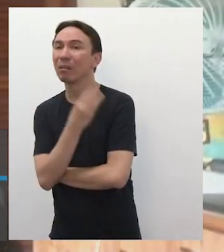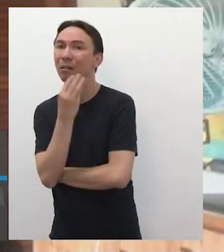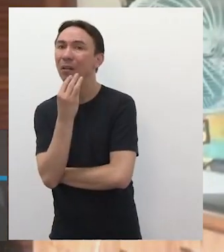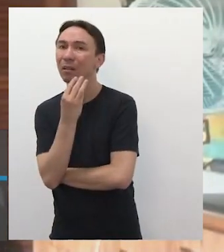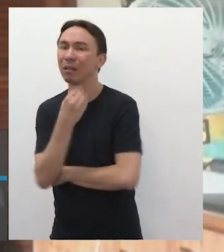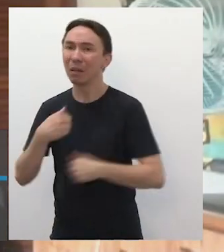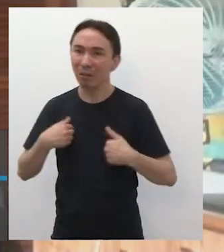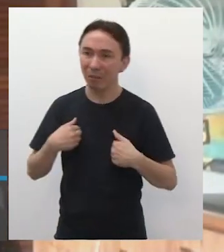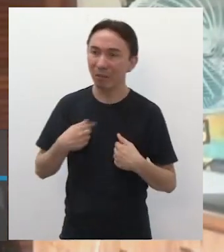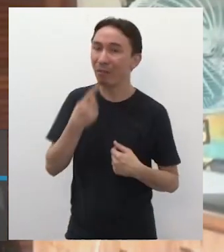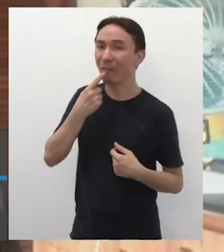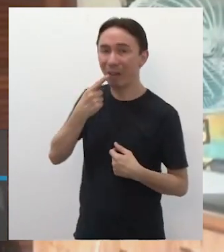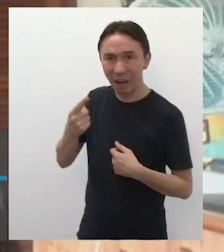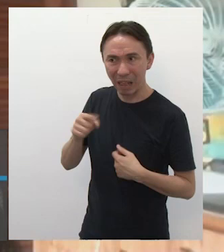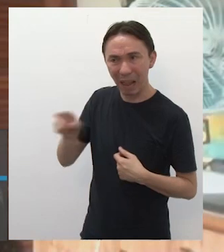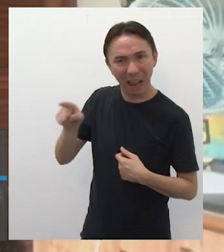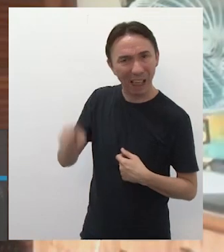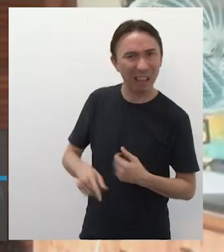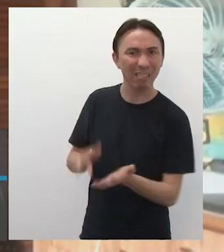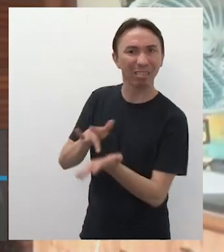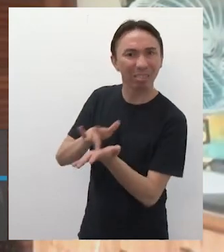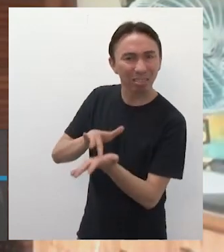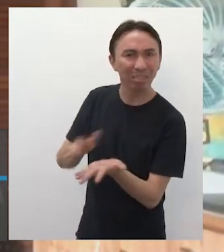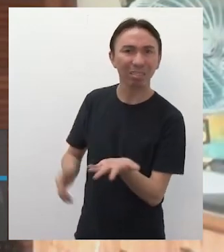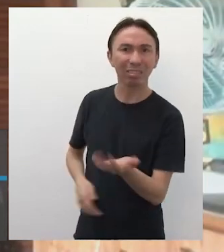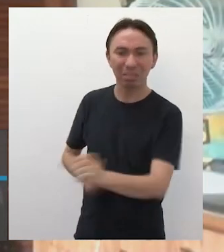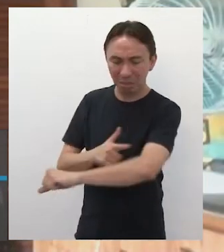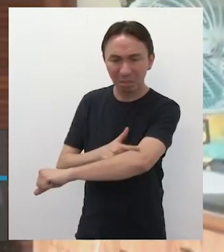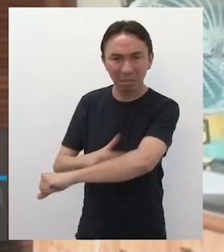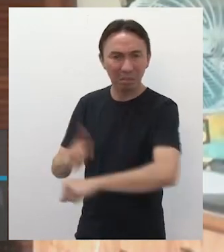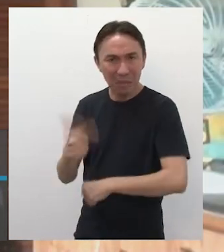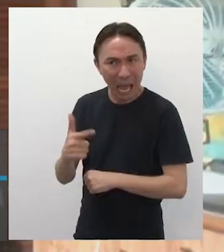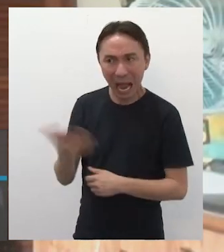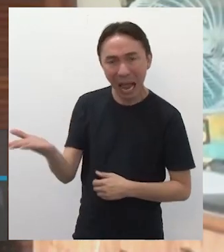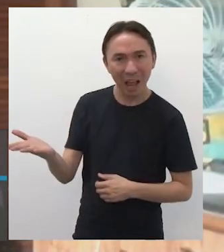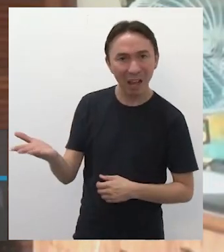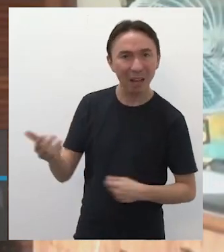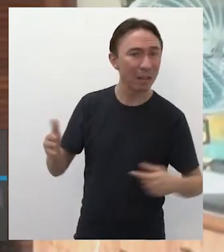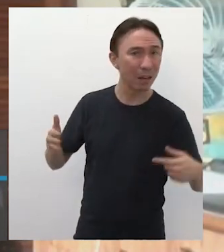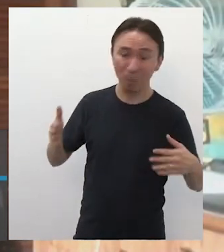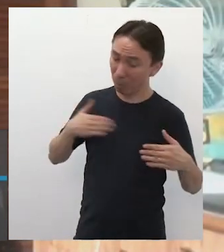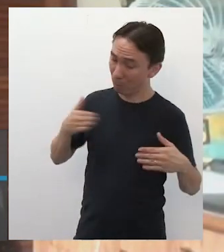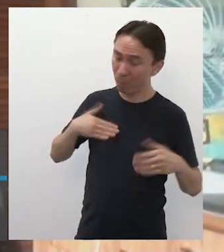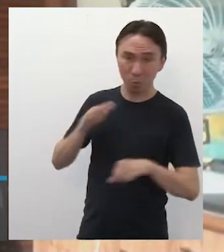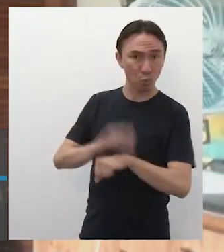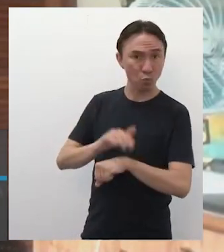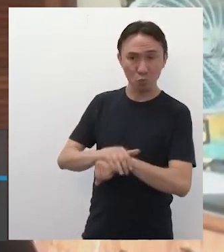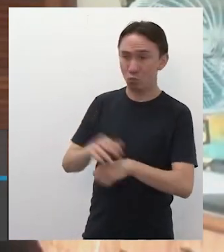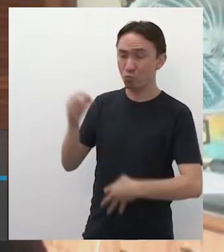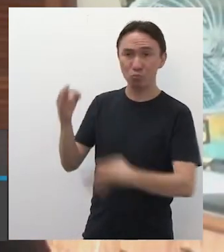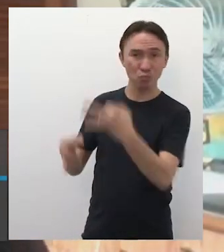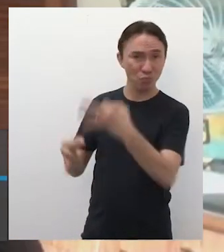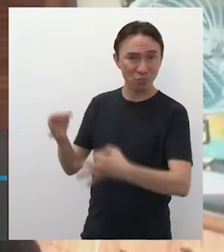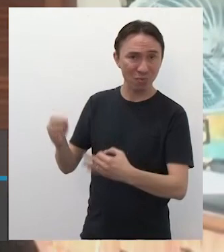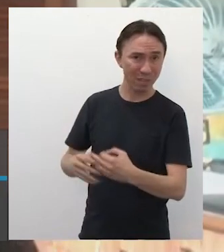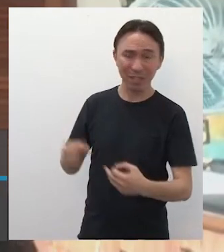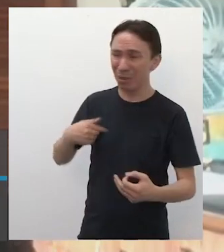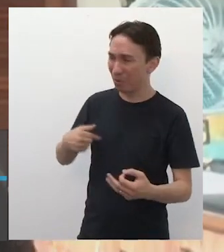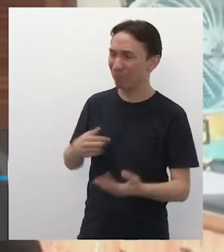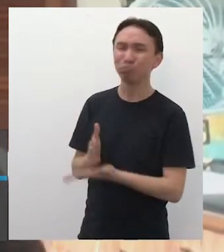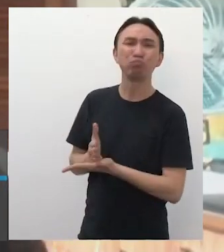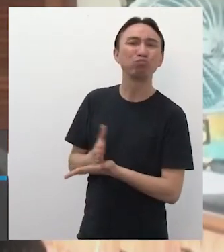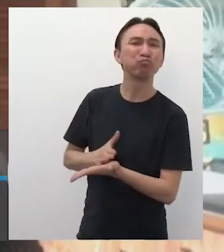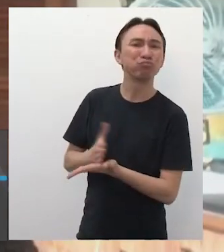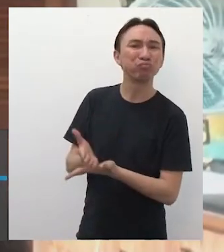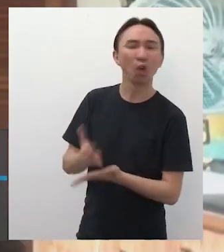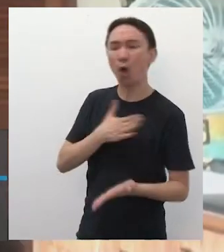o julgamento que eu faço à pessoa. Mas internamente eu consegui localizar tudo aquilo que me incomodou. E aí, para